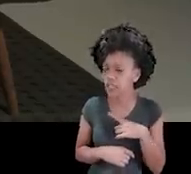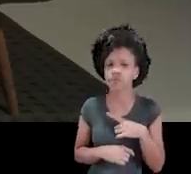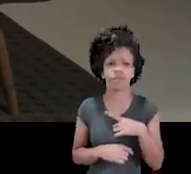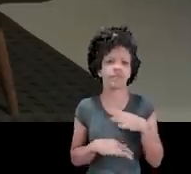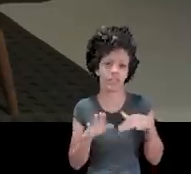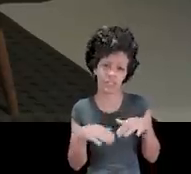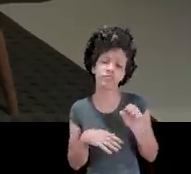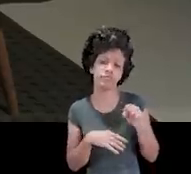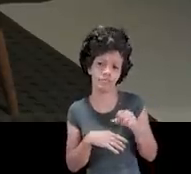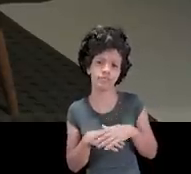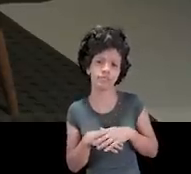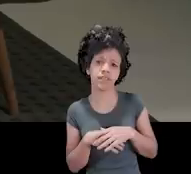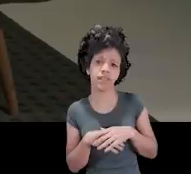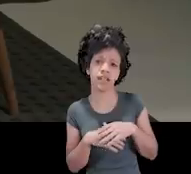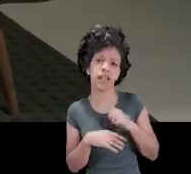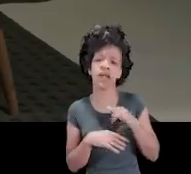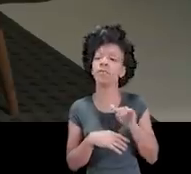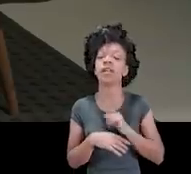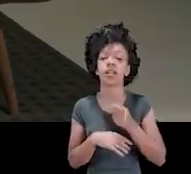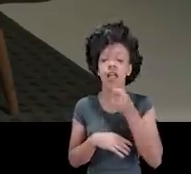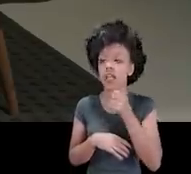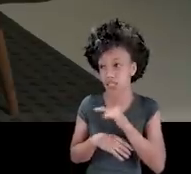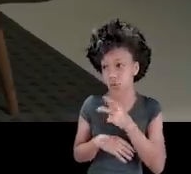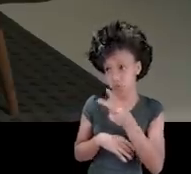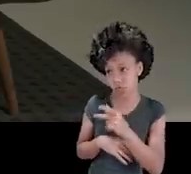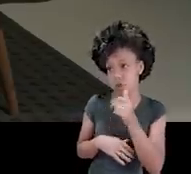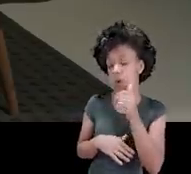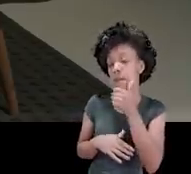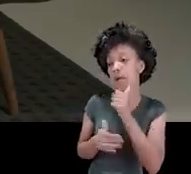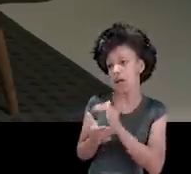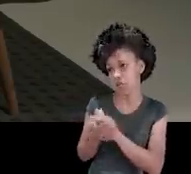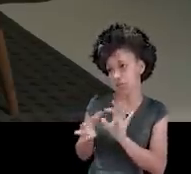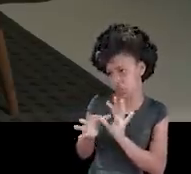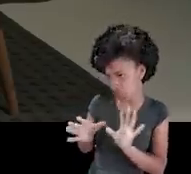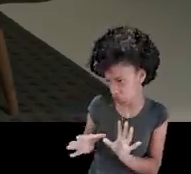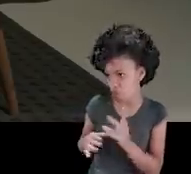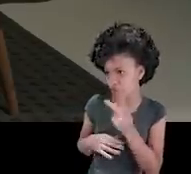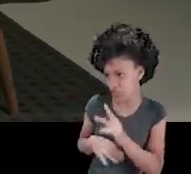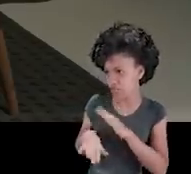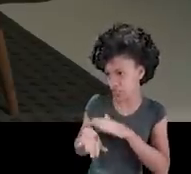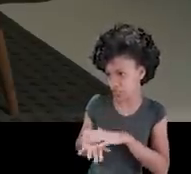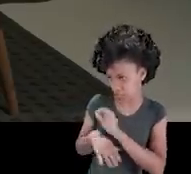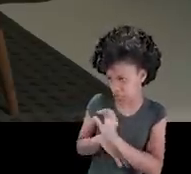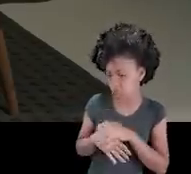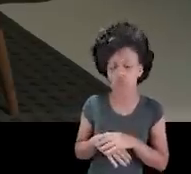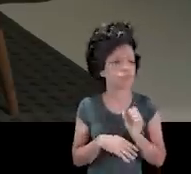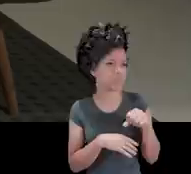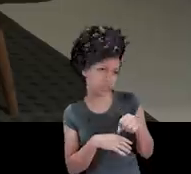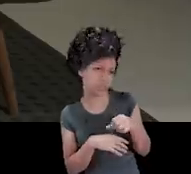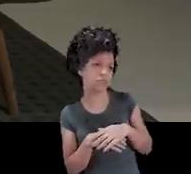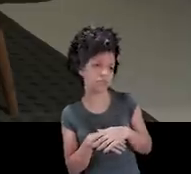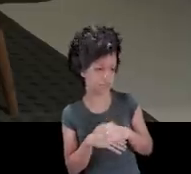Muitas vezes. Vou repetir a pergunta porque deve estar sem microfone. Se seu marido já deixou. Mas seu marido deixou você fazer isso? Já que estamos em